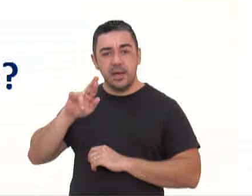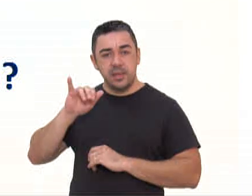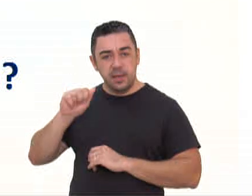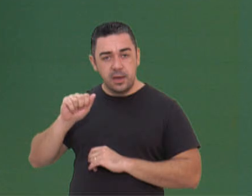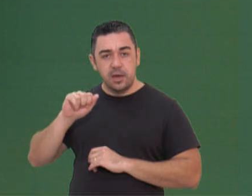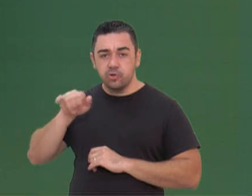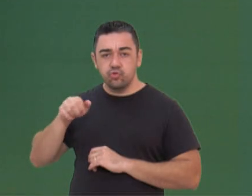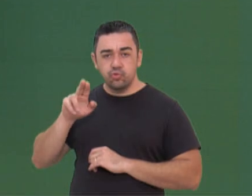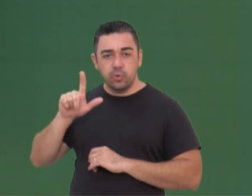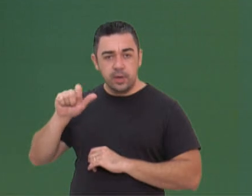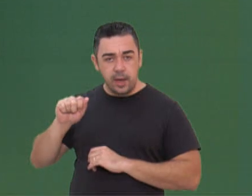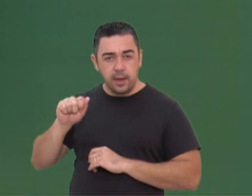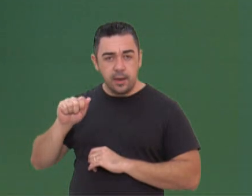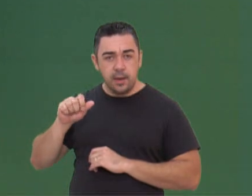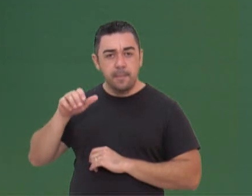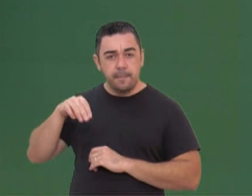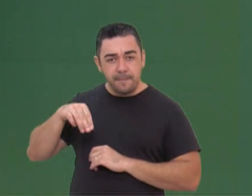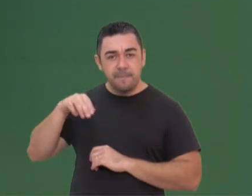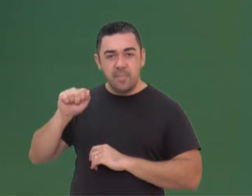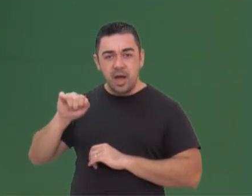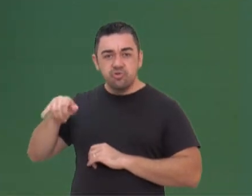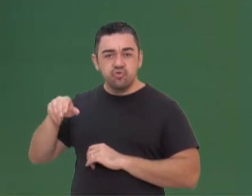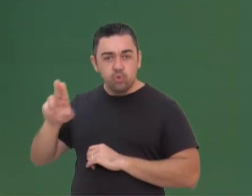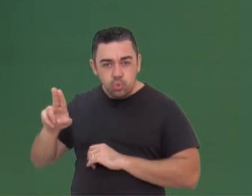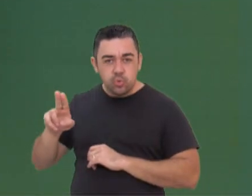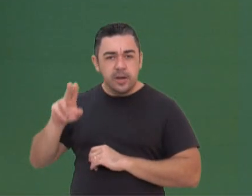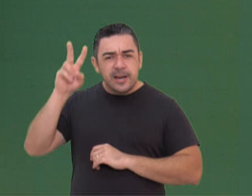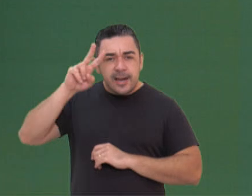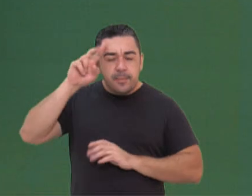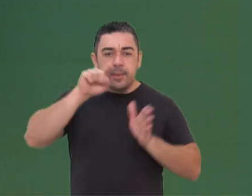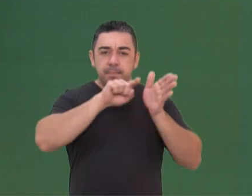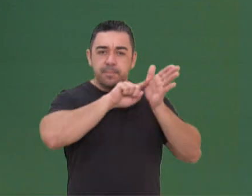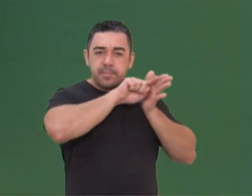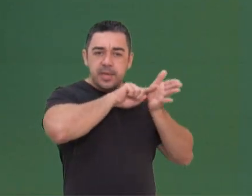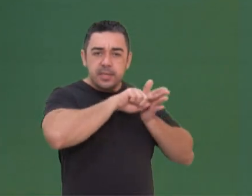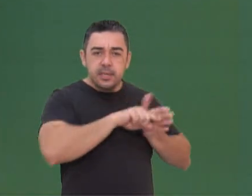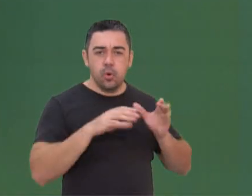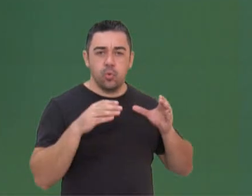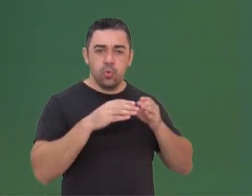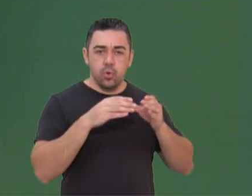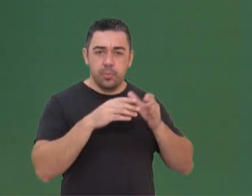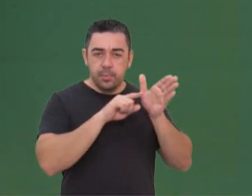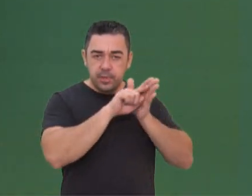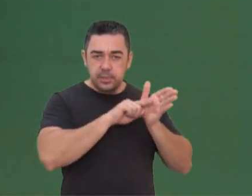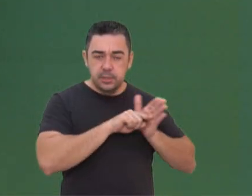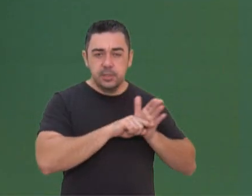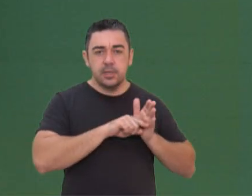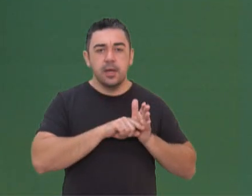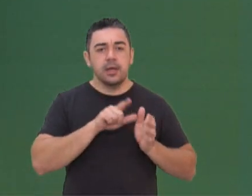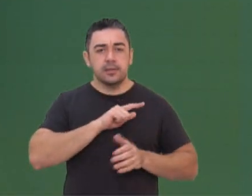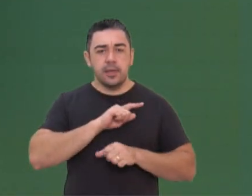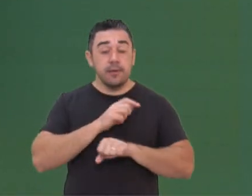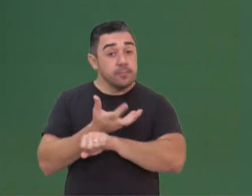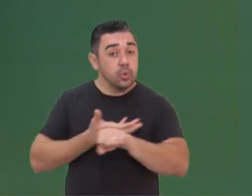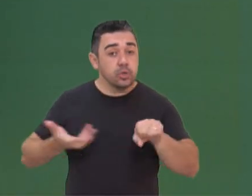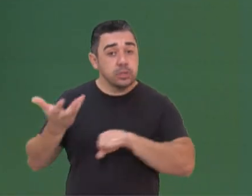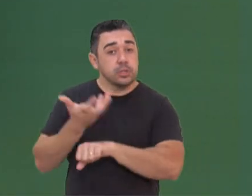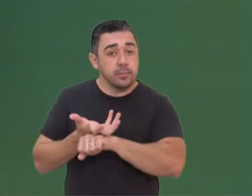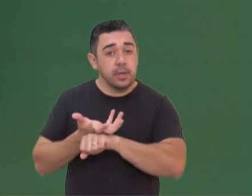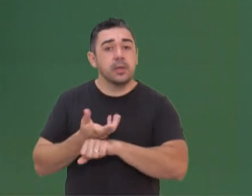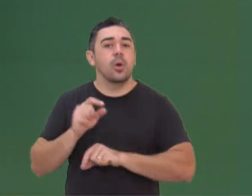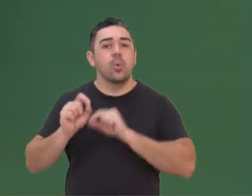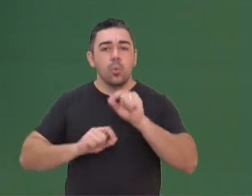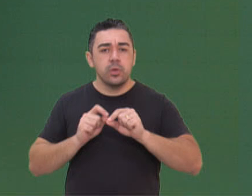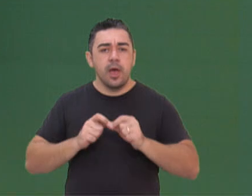Coutinho. E do lado eu trago para você essa pesquisa. Segundo pesquisa do Grupo de Estudos Multidisciplinares da